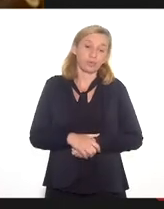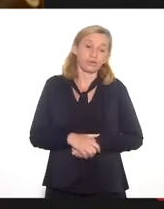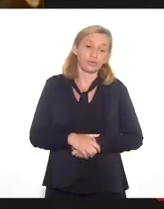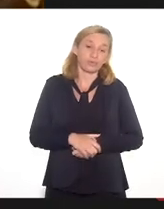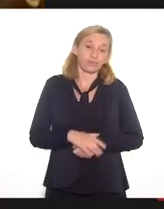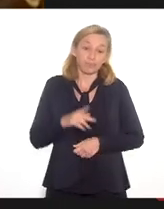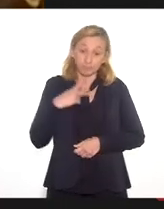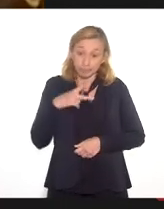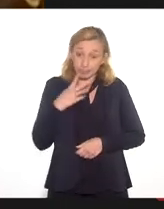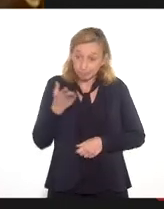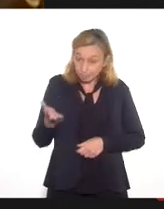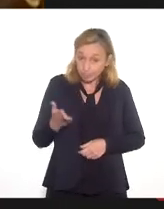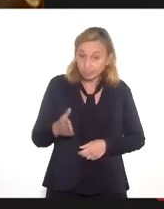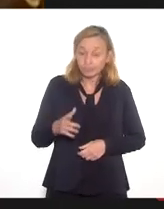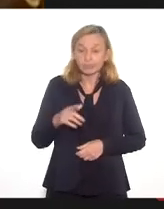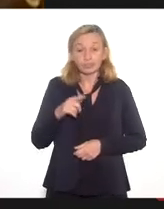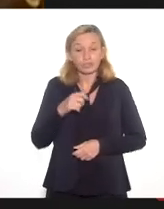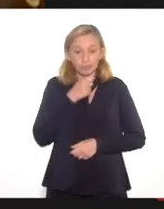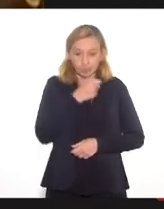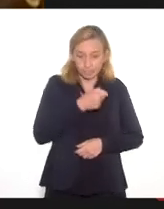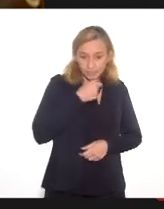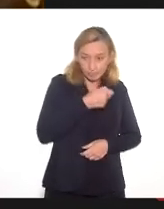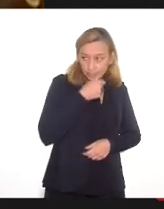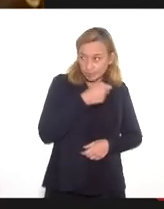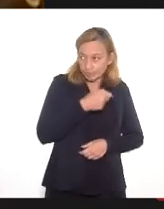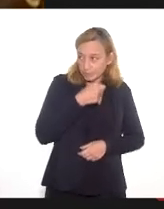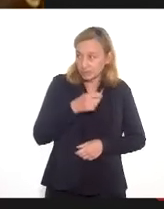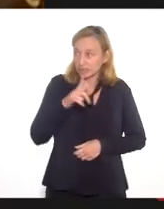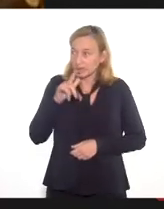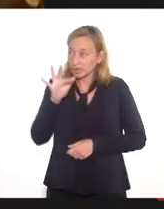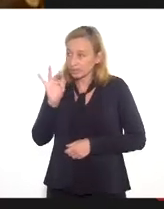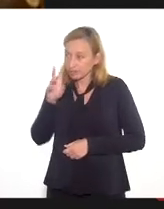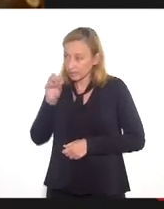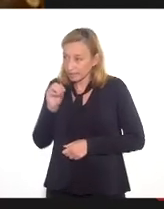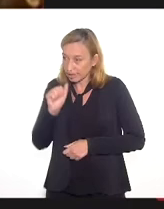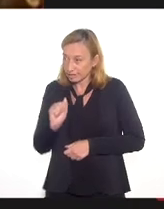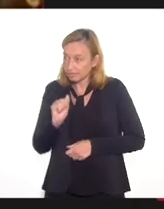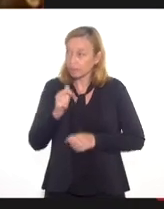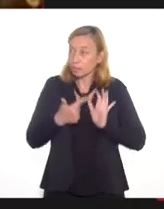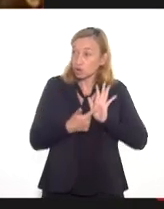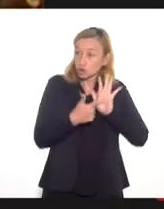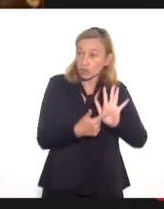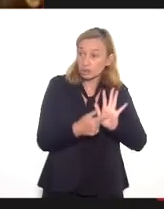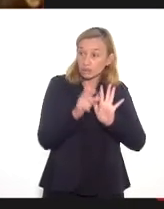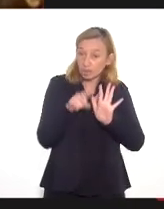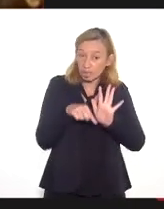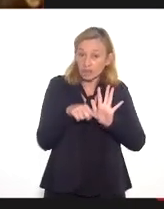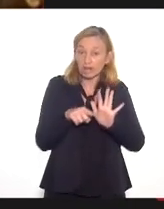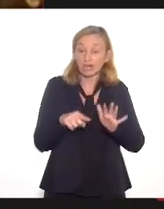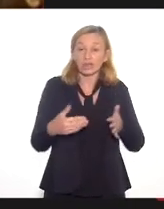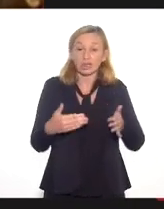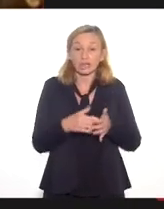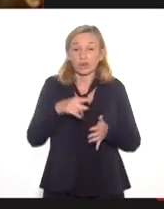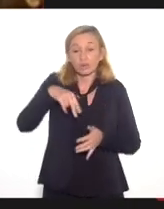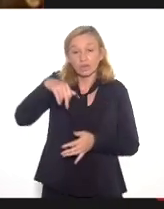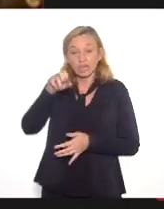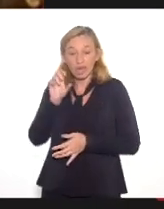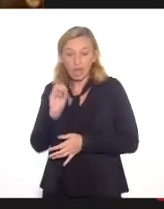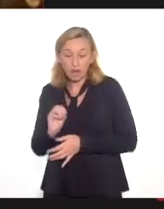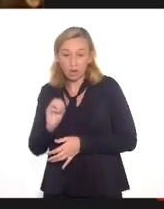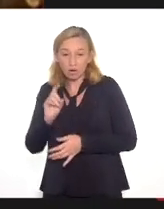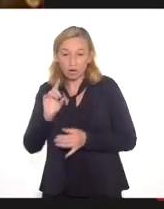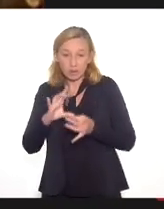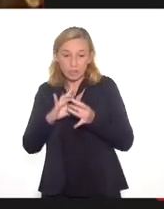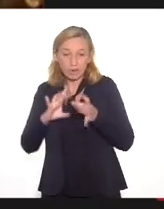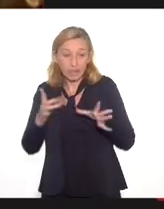a fala aqui da jornalista Flávia Oliveira mostrando que até os neoliberais quando a gente